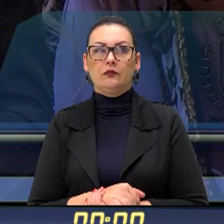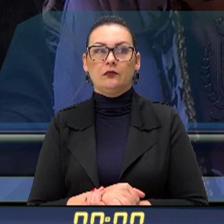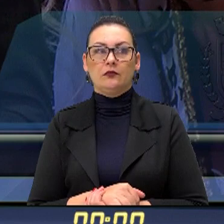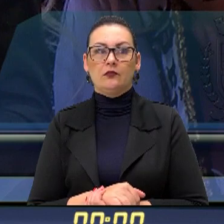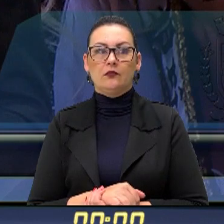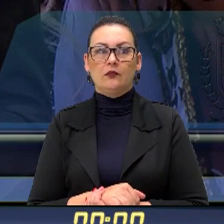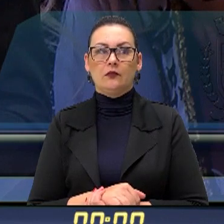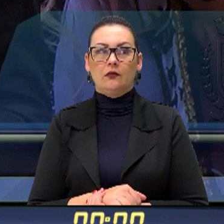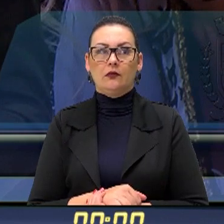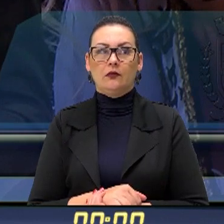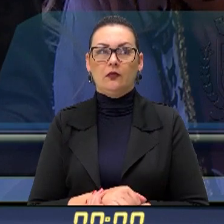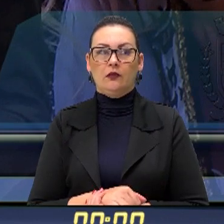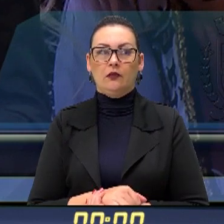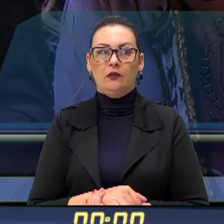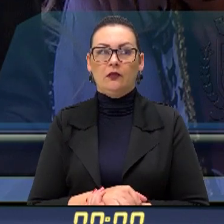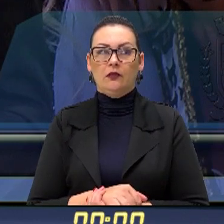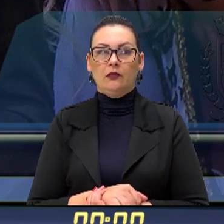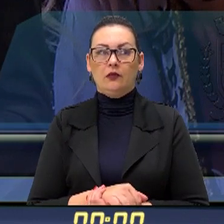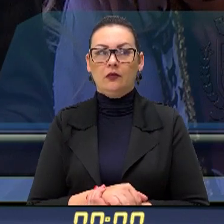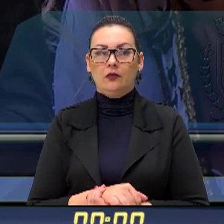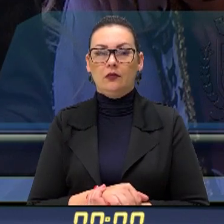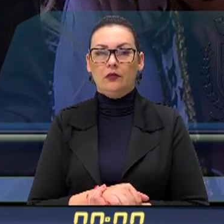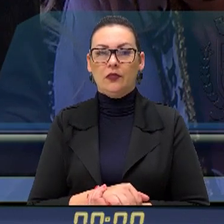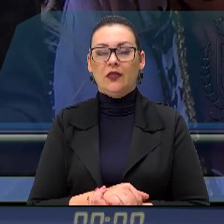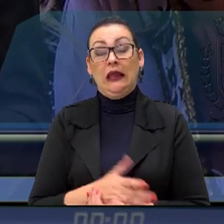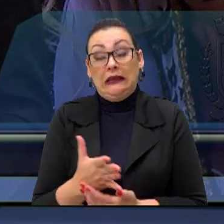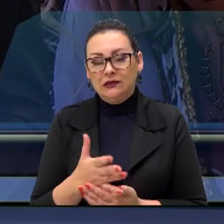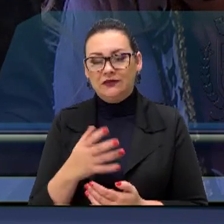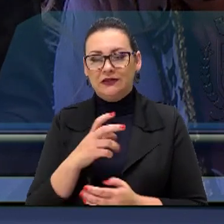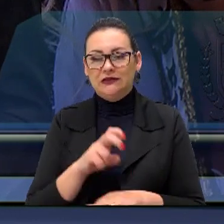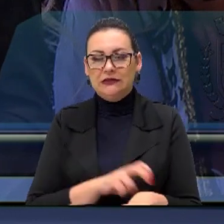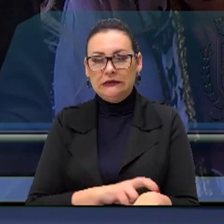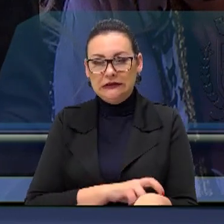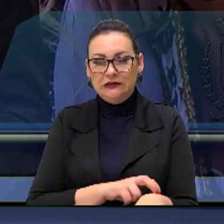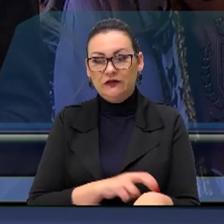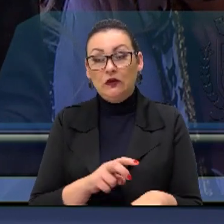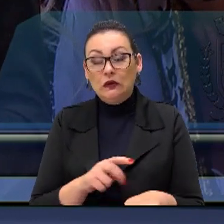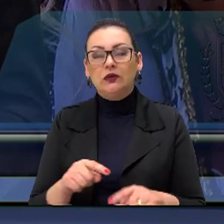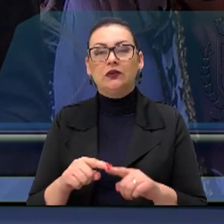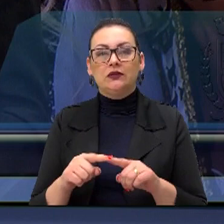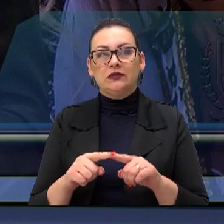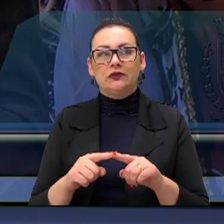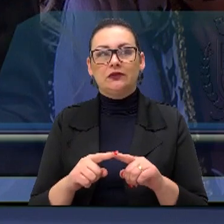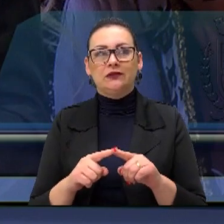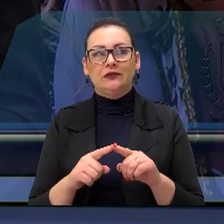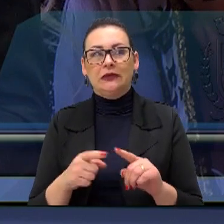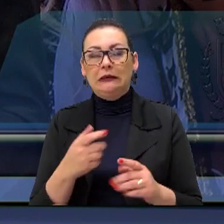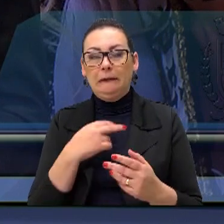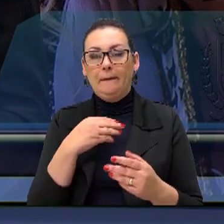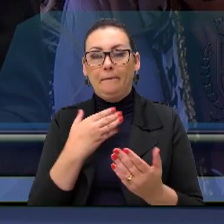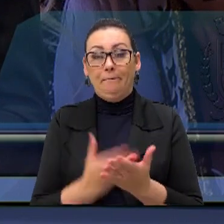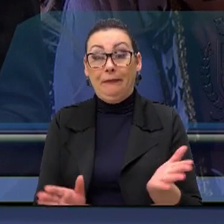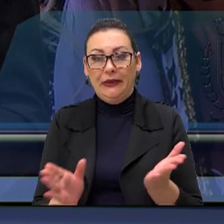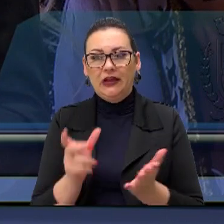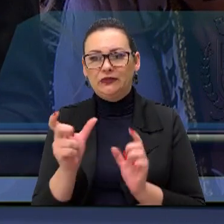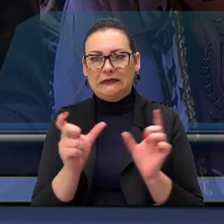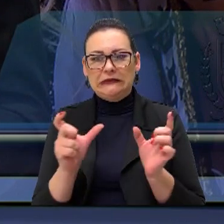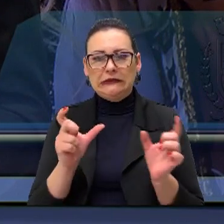vulnerabilidade. É isso aí, né? A gente fica às vezes meio nervoso aqui na tribuna com essas coisas, vereador Hermani, e perde até as palavras, tá?